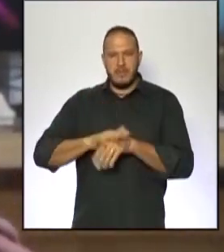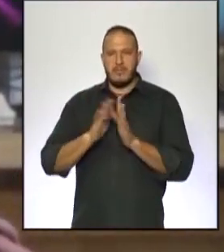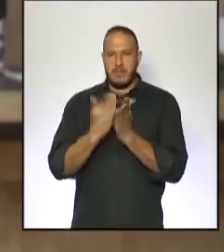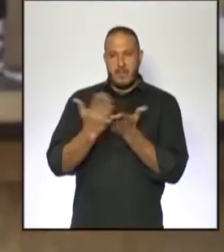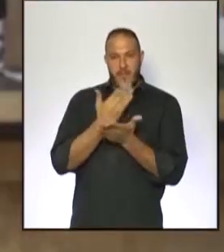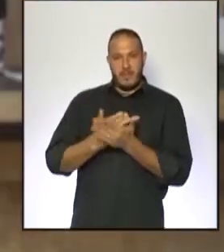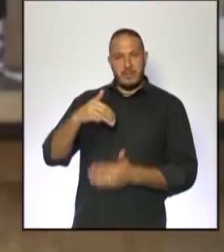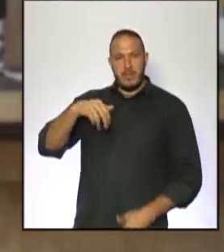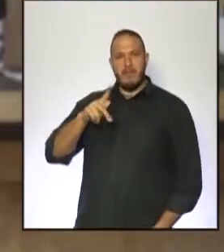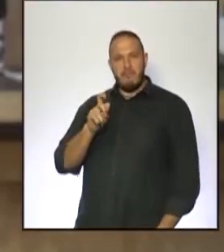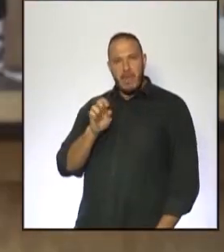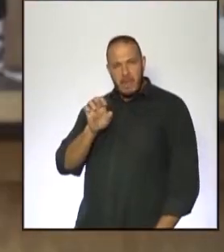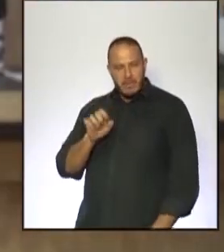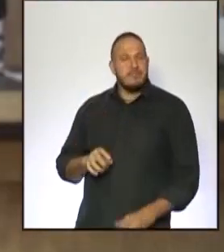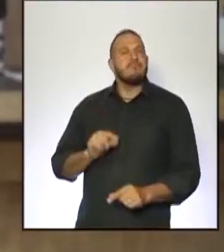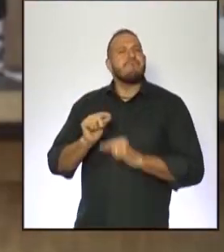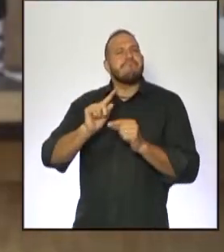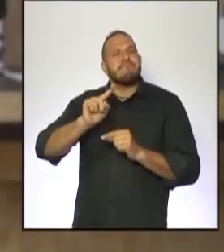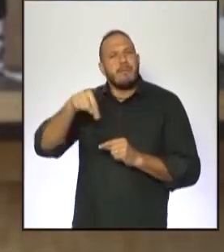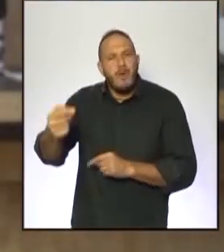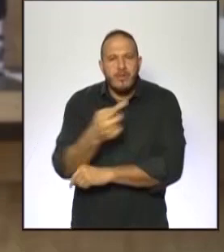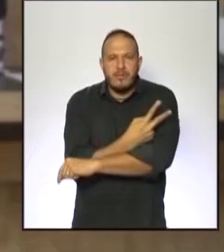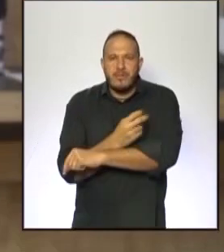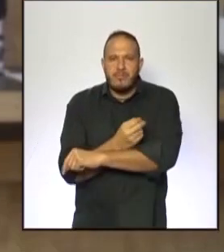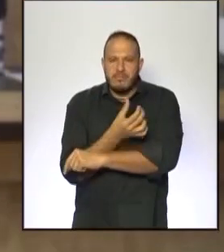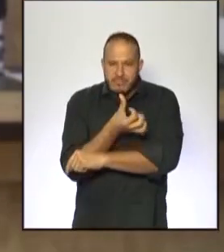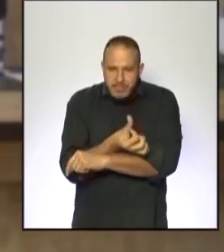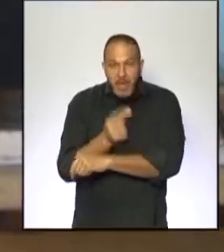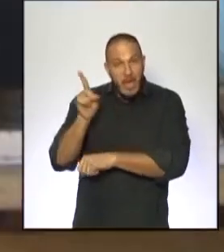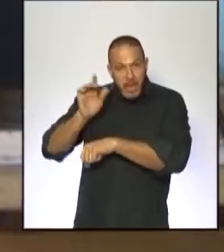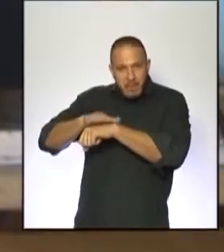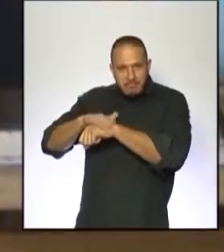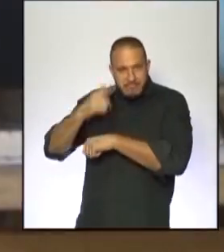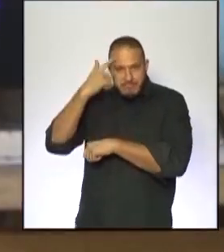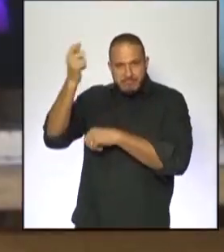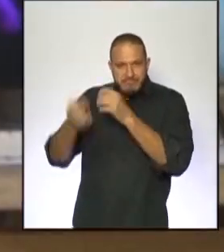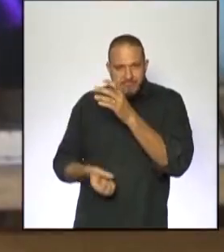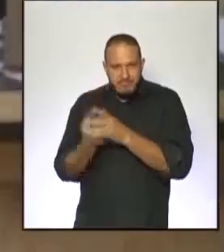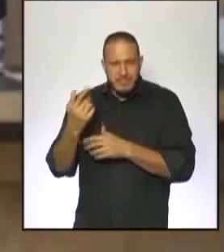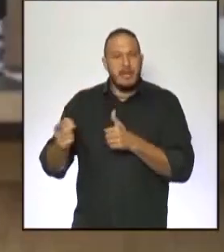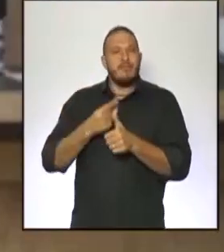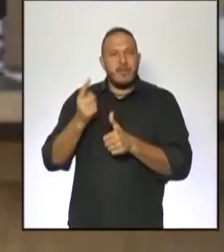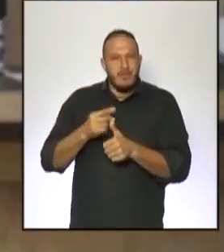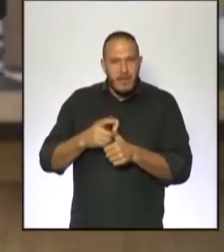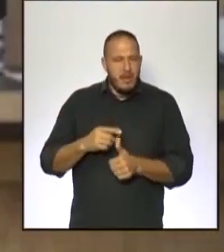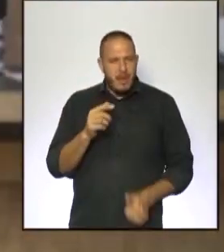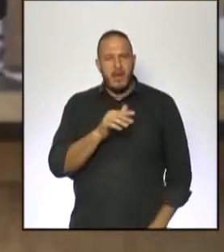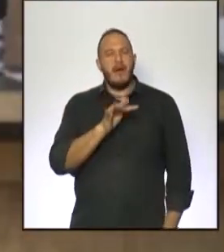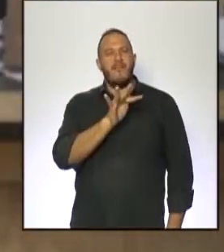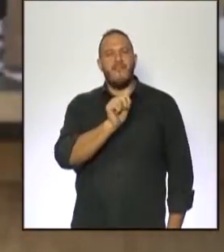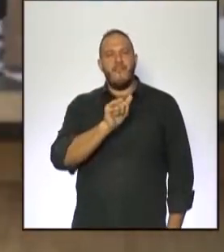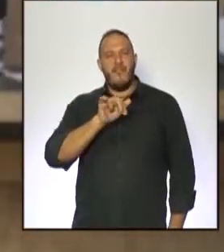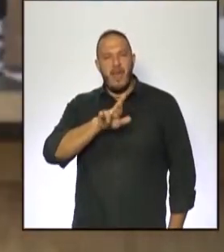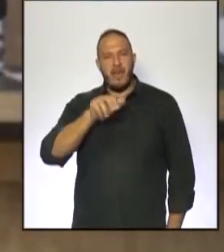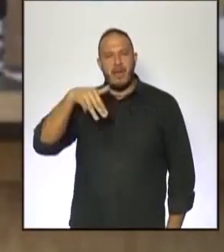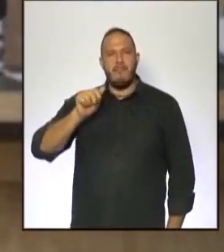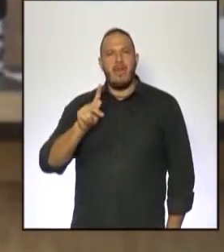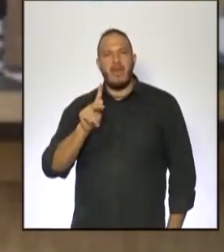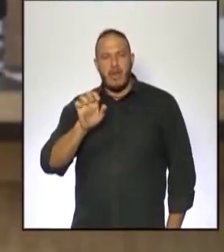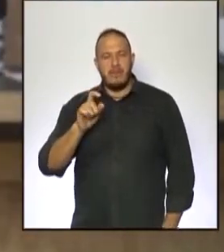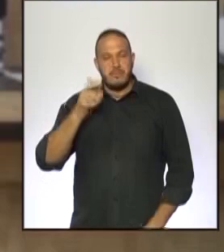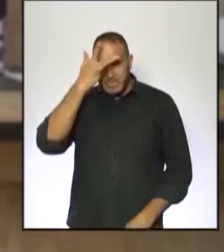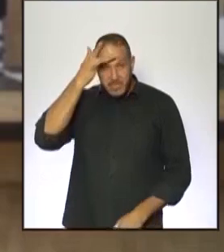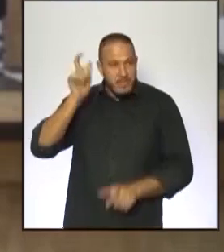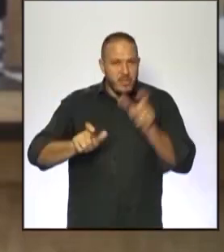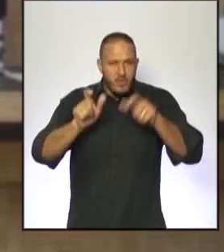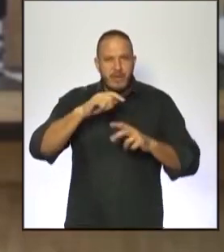Make. Em 2006, no ano seguinte, o Dale organizou a primeira Maker Fair, a Feira dos Fazedores. Foi nela que